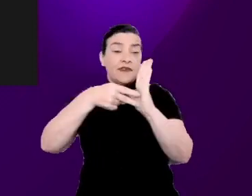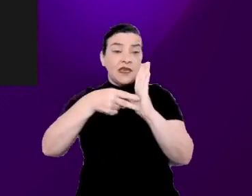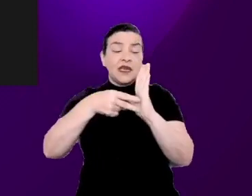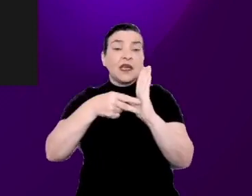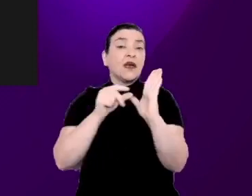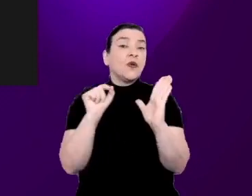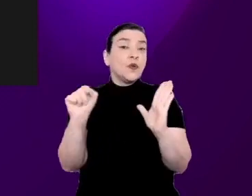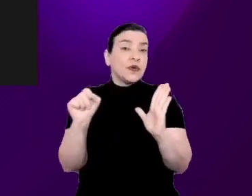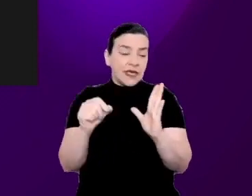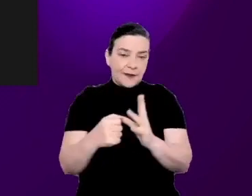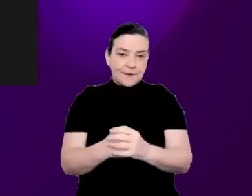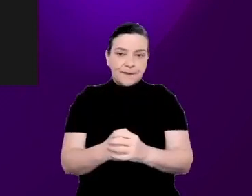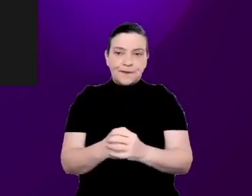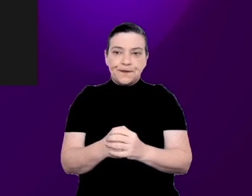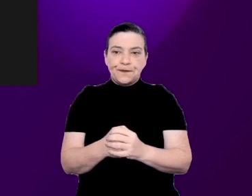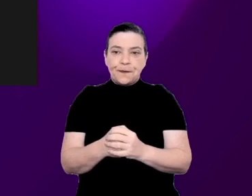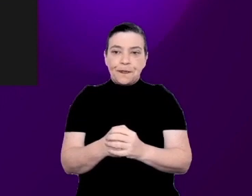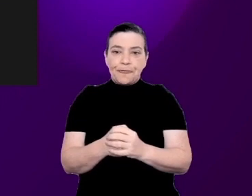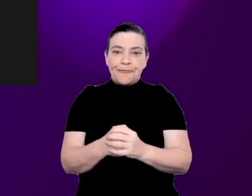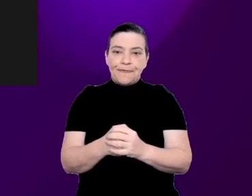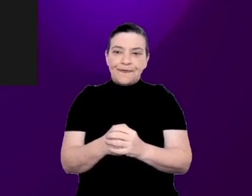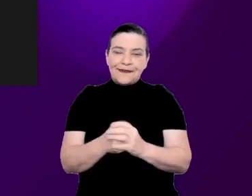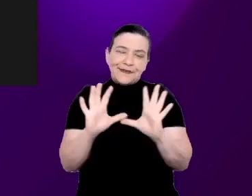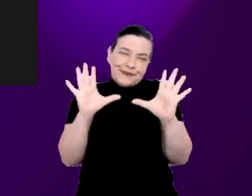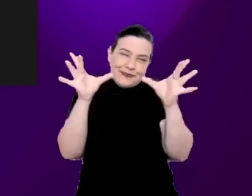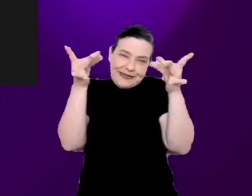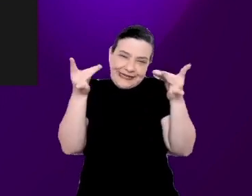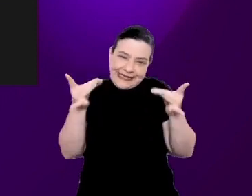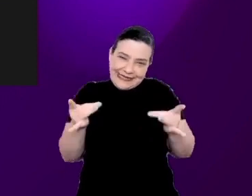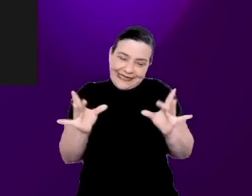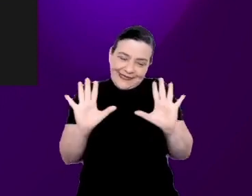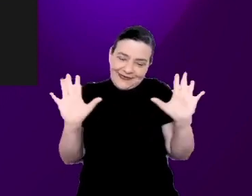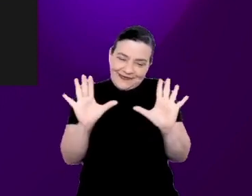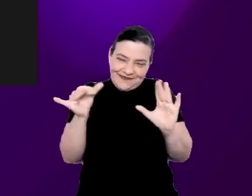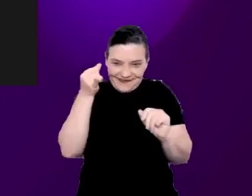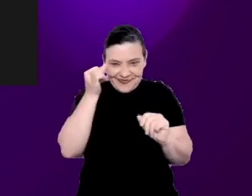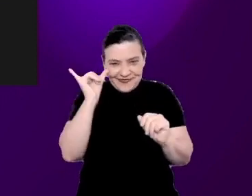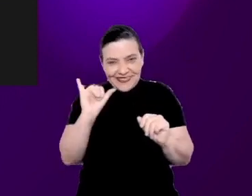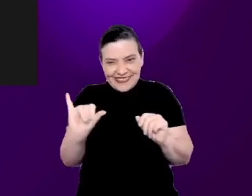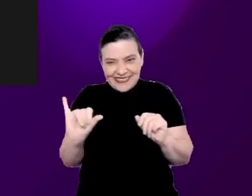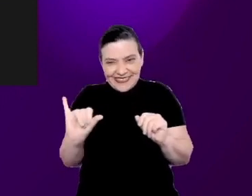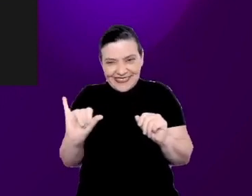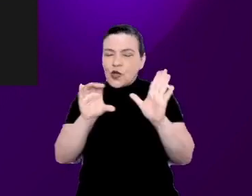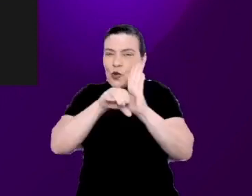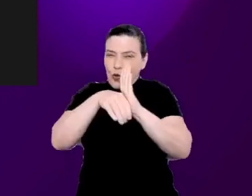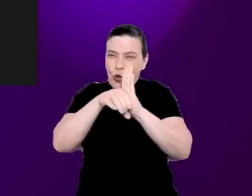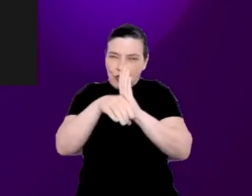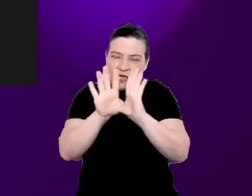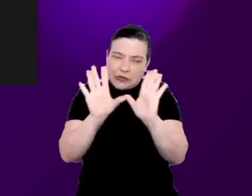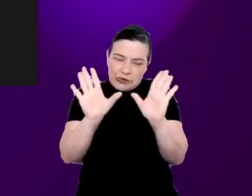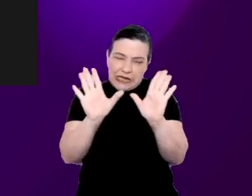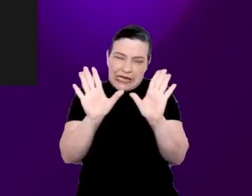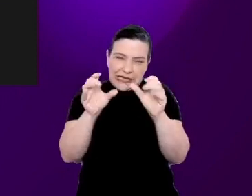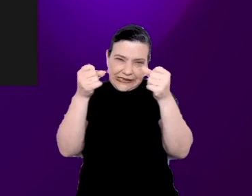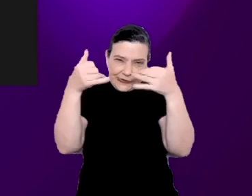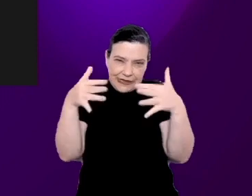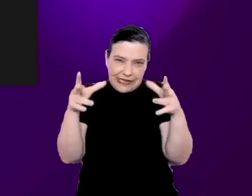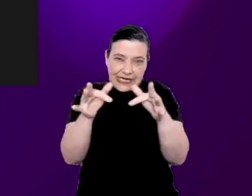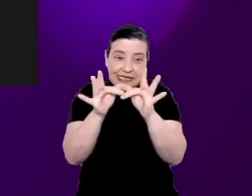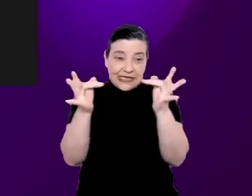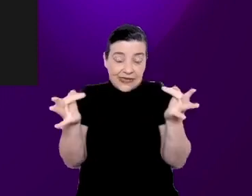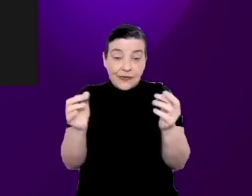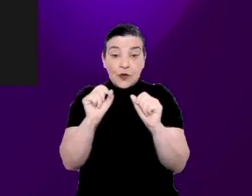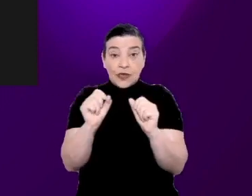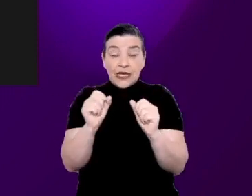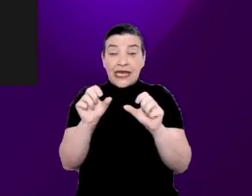interoperabilidade, não entrando muito na discussão, né? Deixando um conceito bem superficial, é a capacidade que dois sistemas